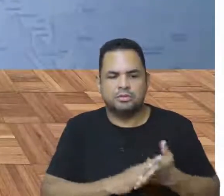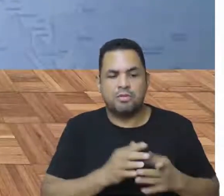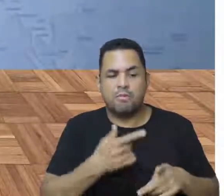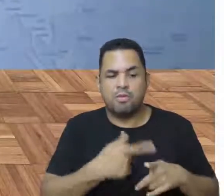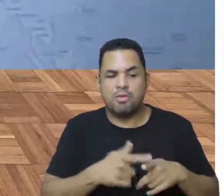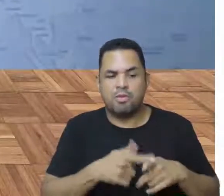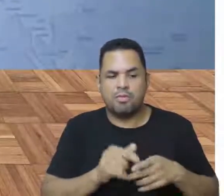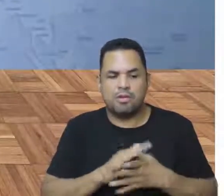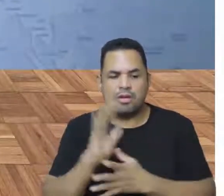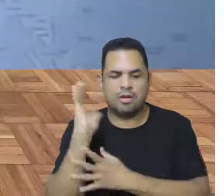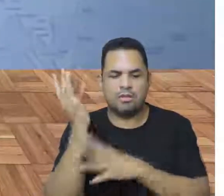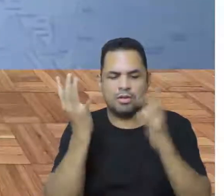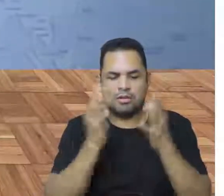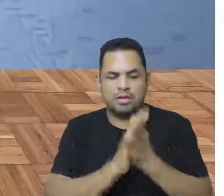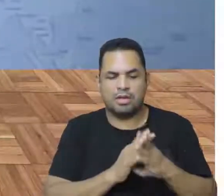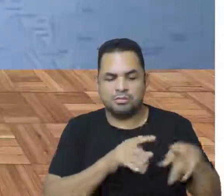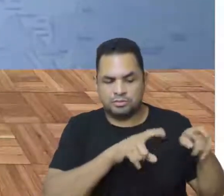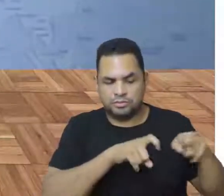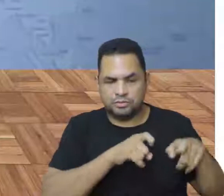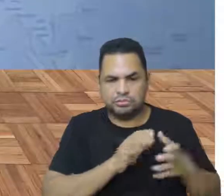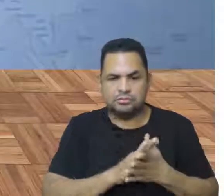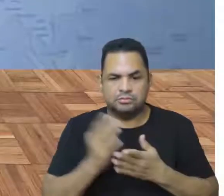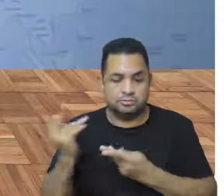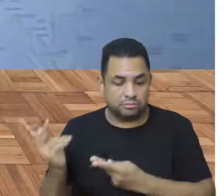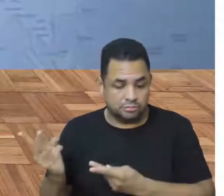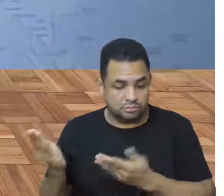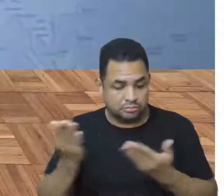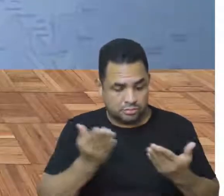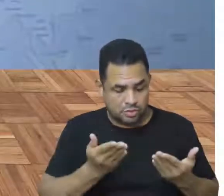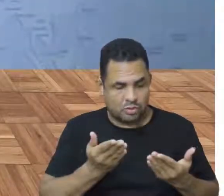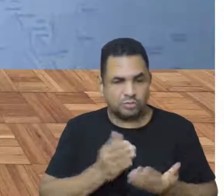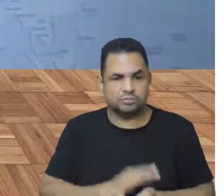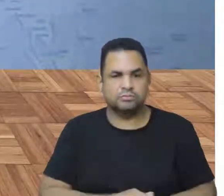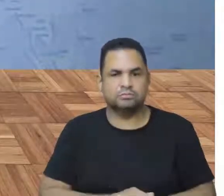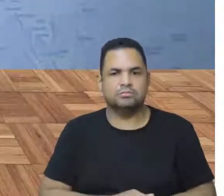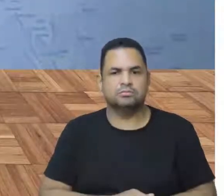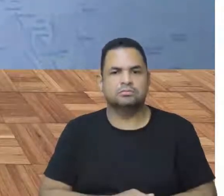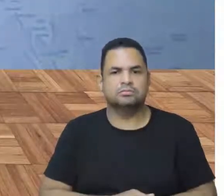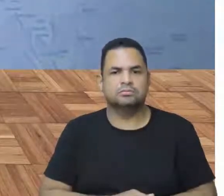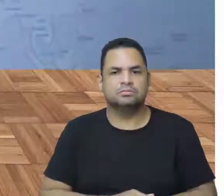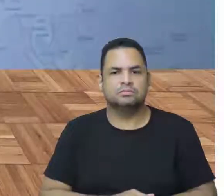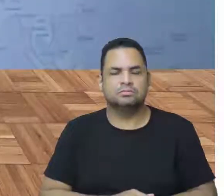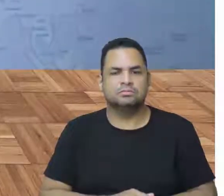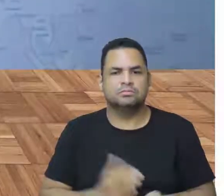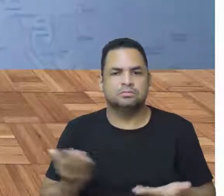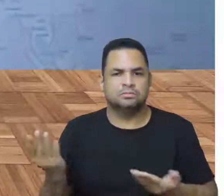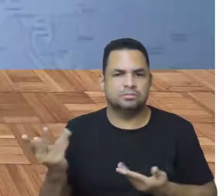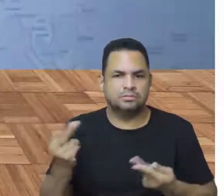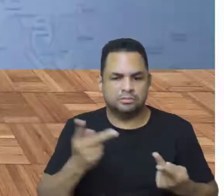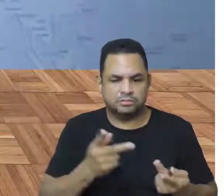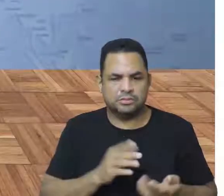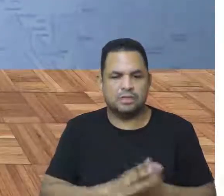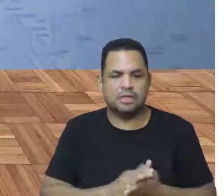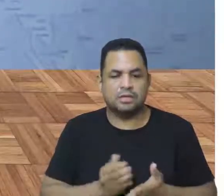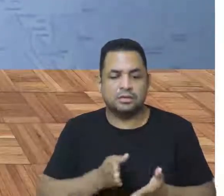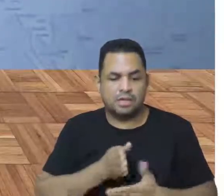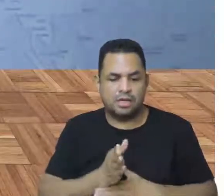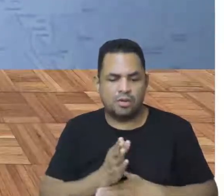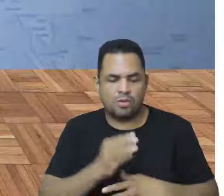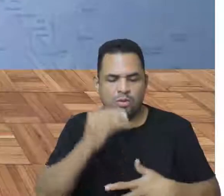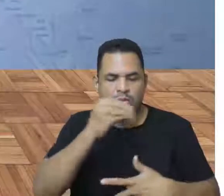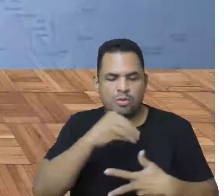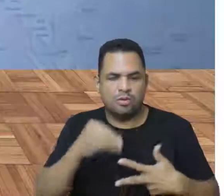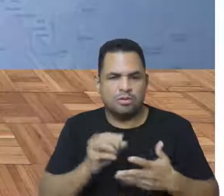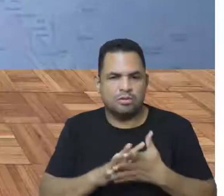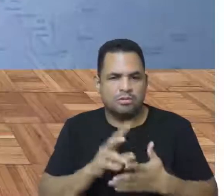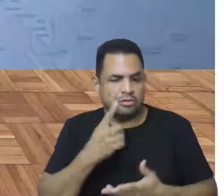bem? Convido vocês a entrarem no Agora Vai Enem e assistir